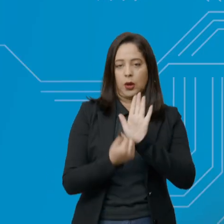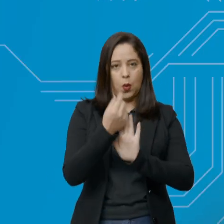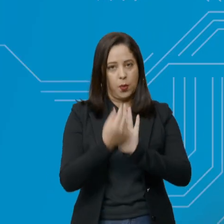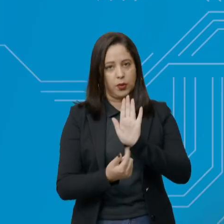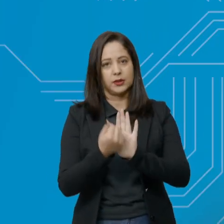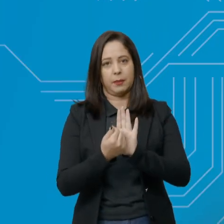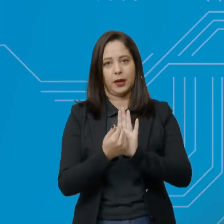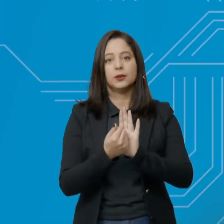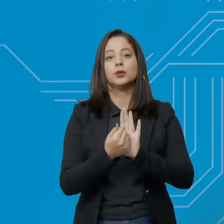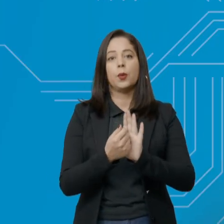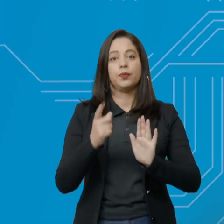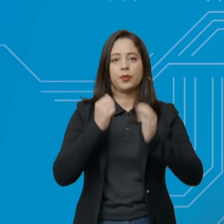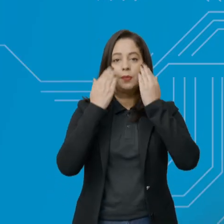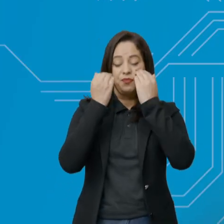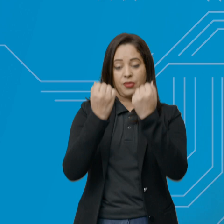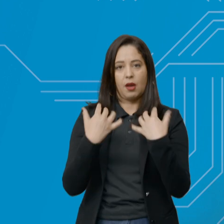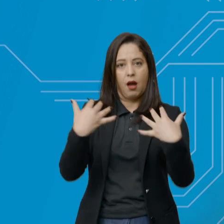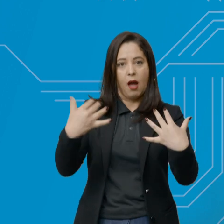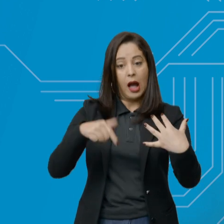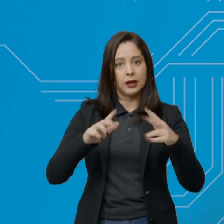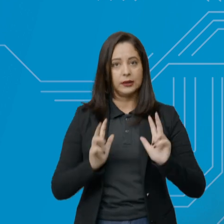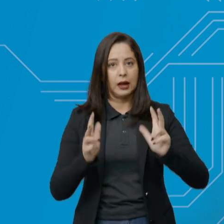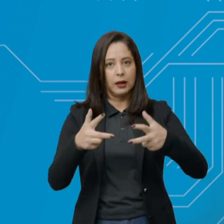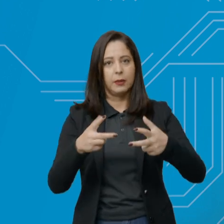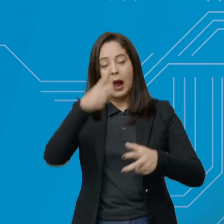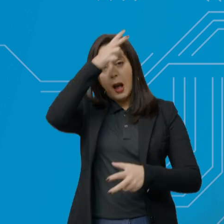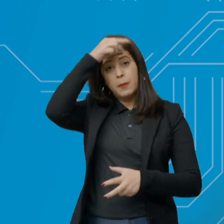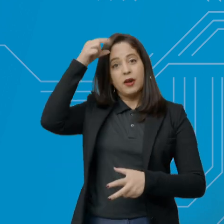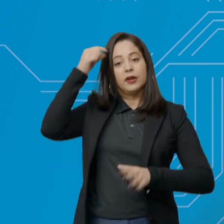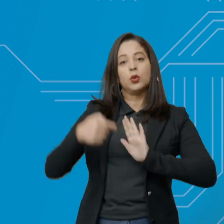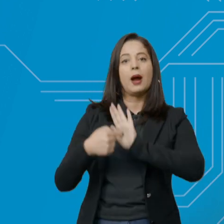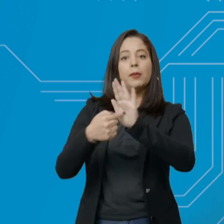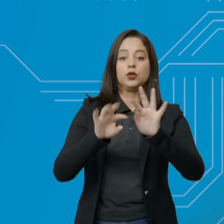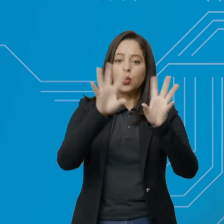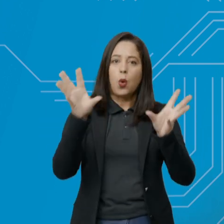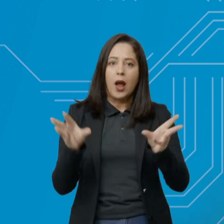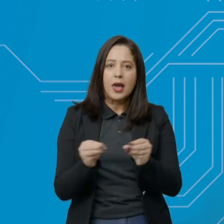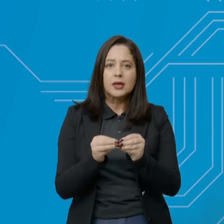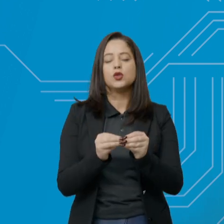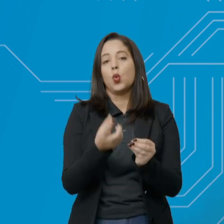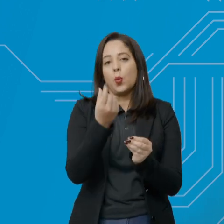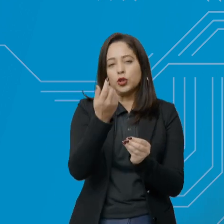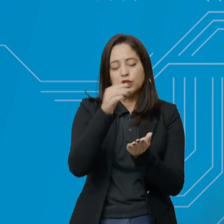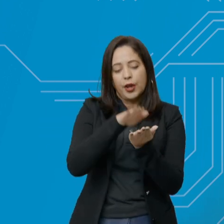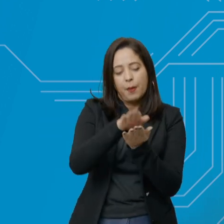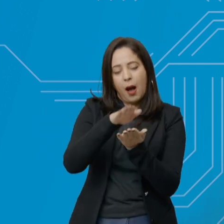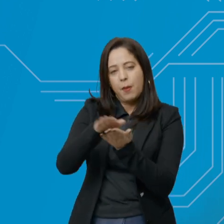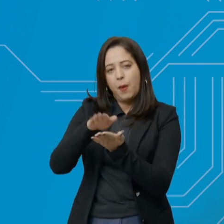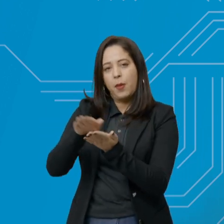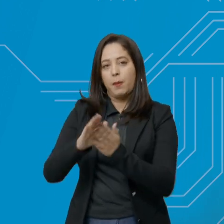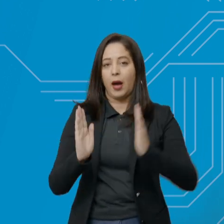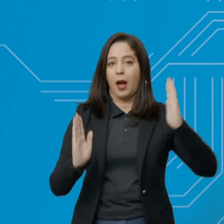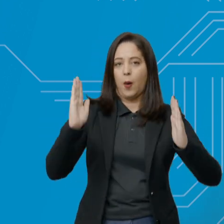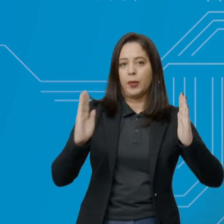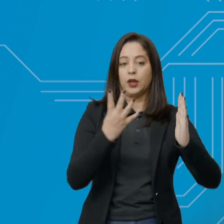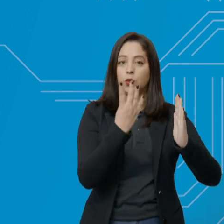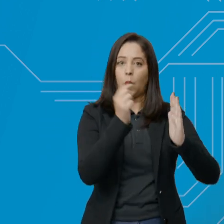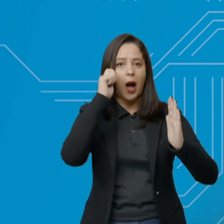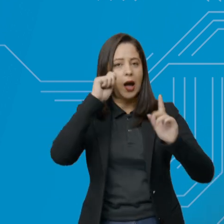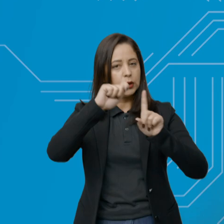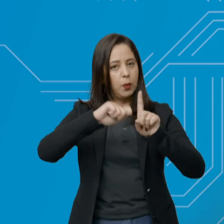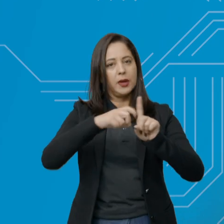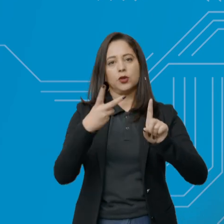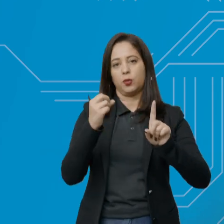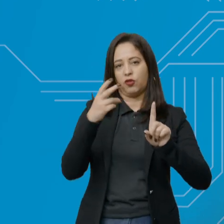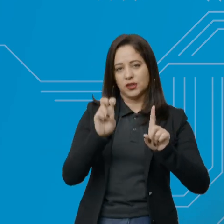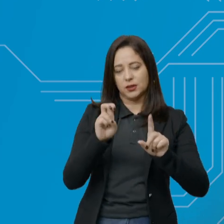de orçamento, durante uma audiência pública realizada na Câmara, a Prefeitura apresentou um balanço das metas fiscais do primeiro